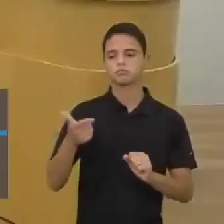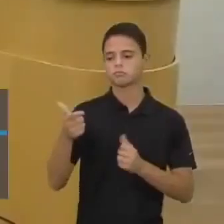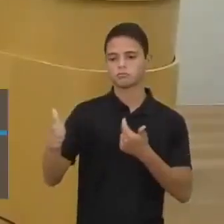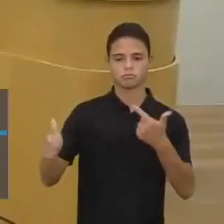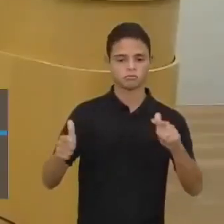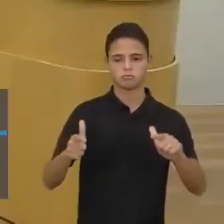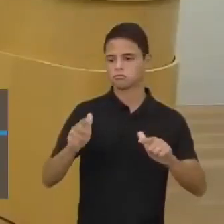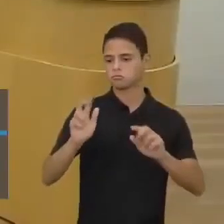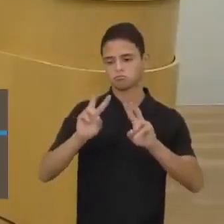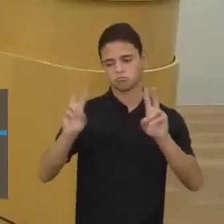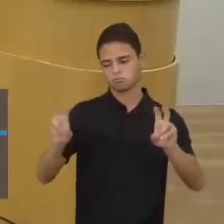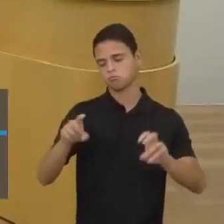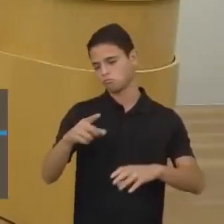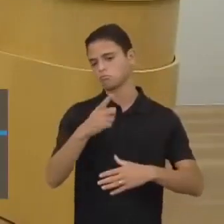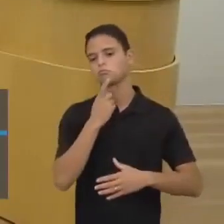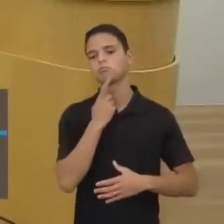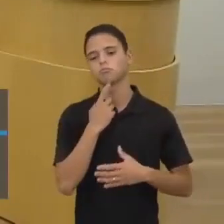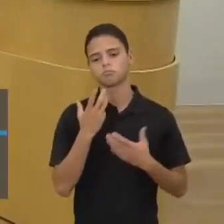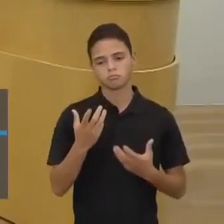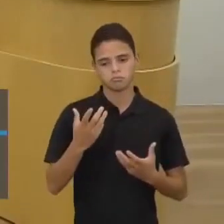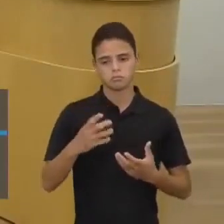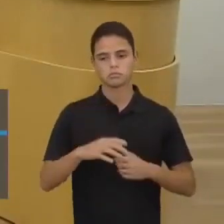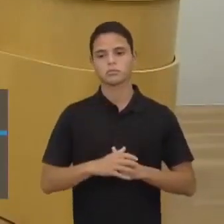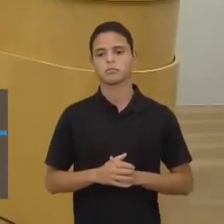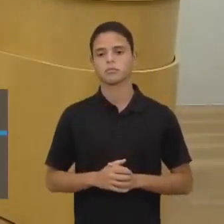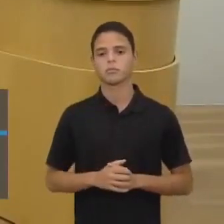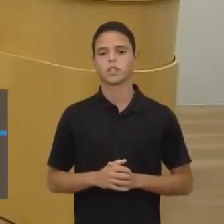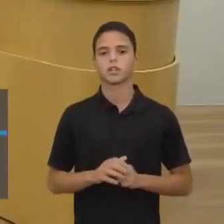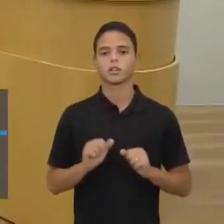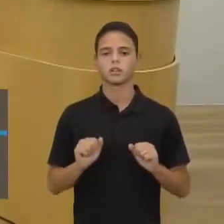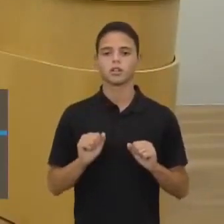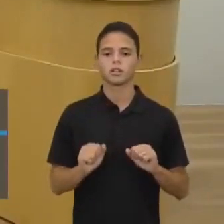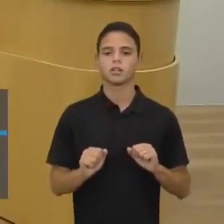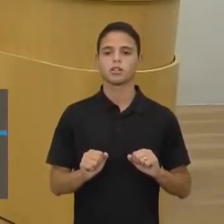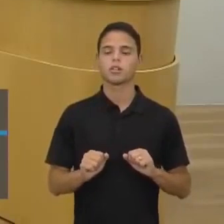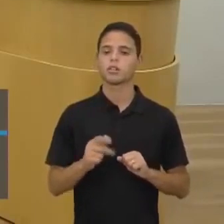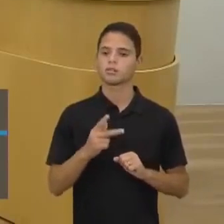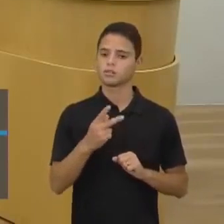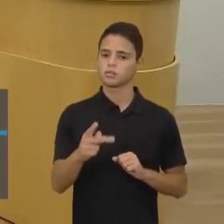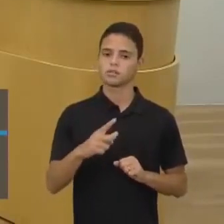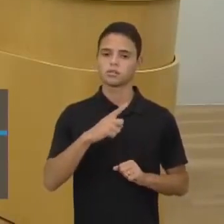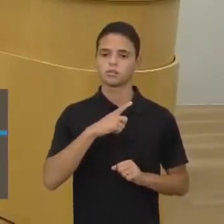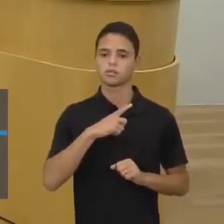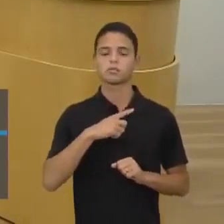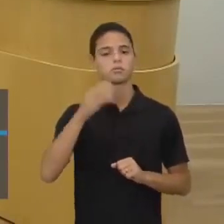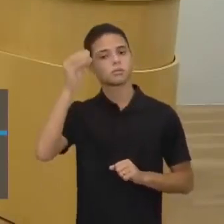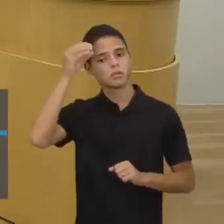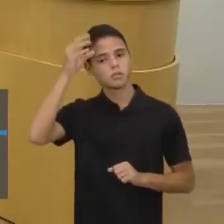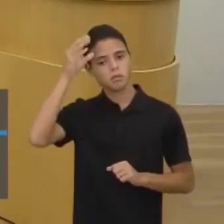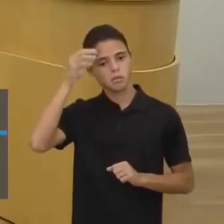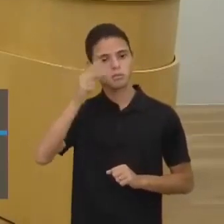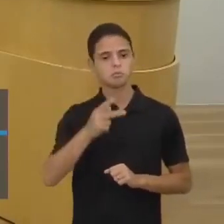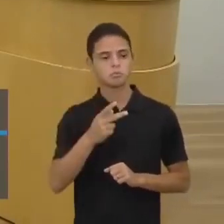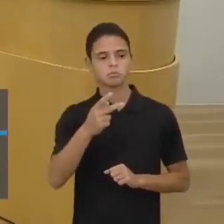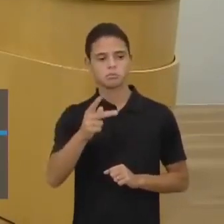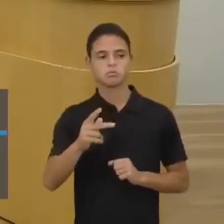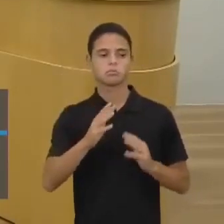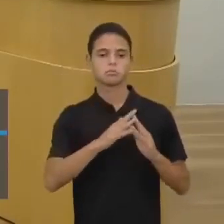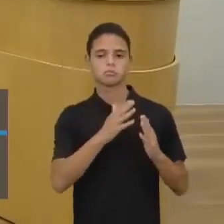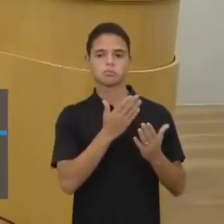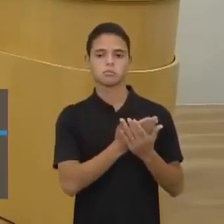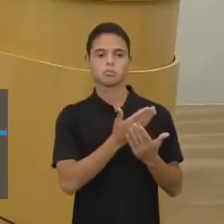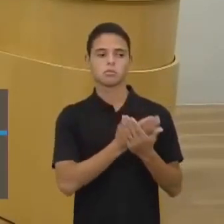coisa. temática que seja possível dentro dos profissionais que vocês têm, dos seus conhecimentos, da escola, enfim, né, da